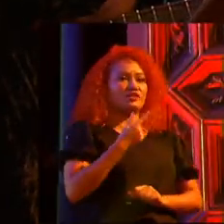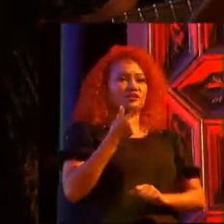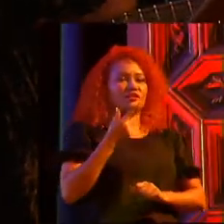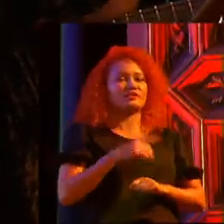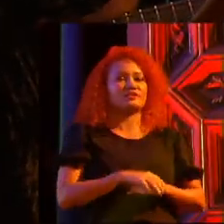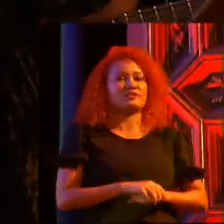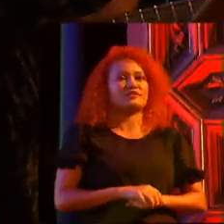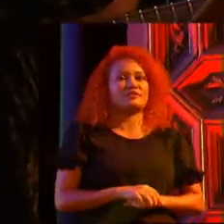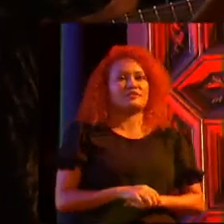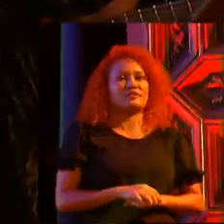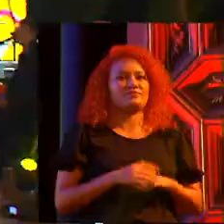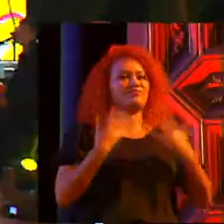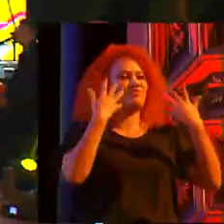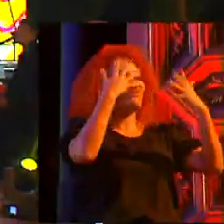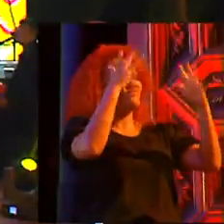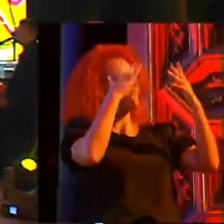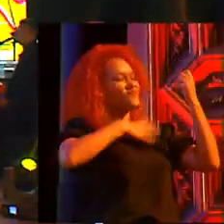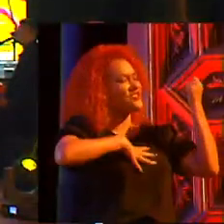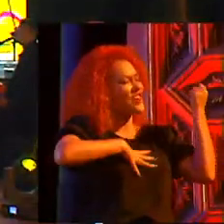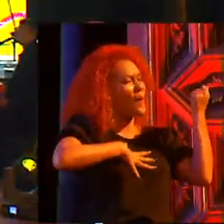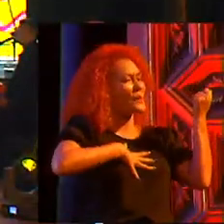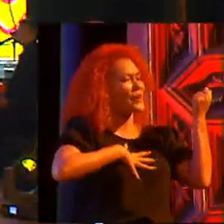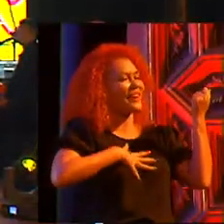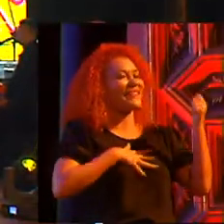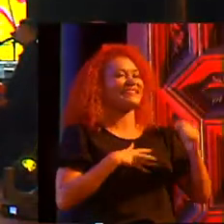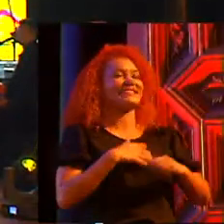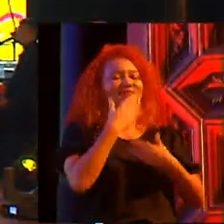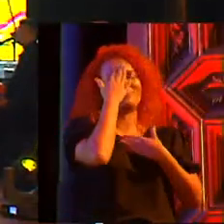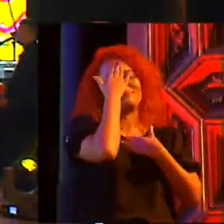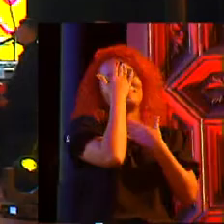vocês. Viva o Brega! Obrigada!